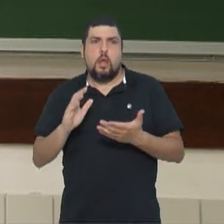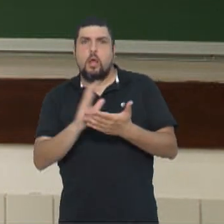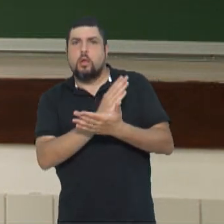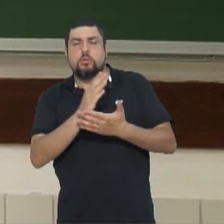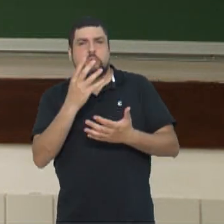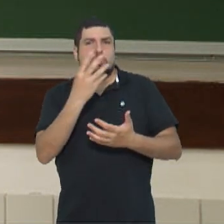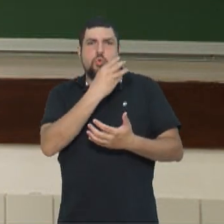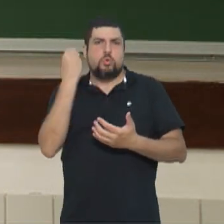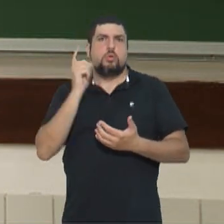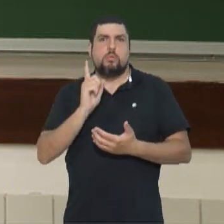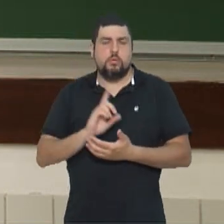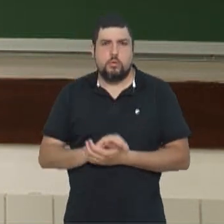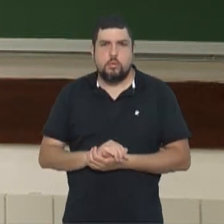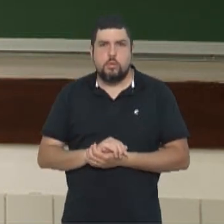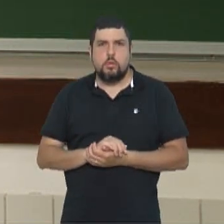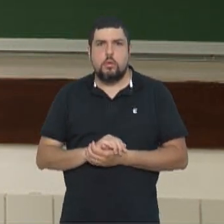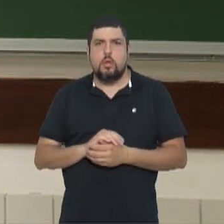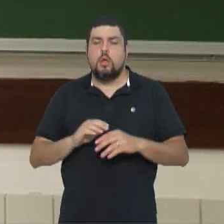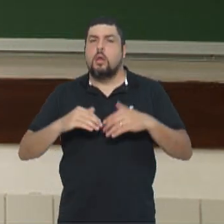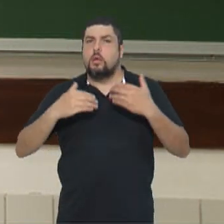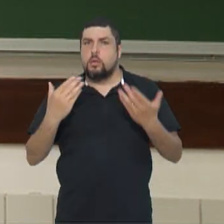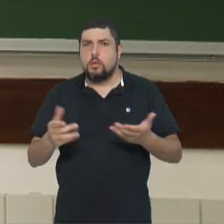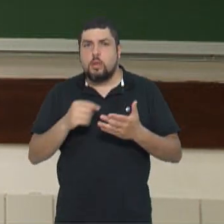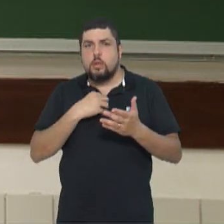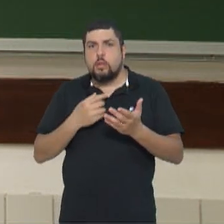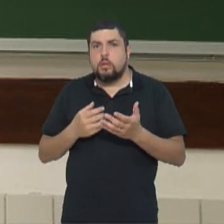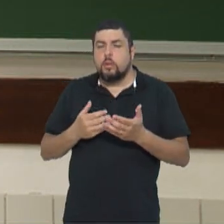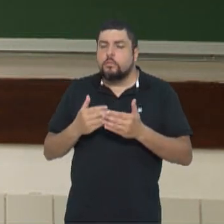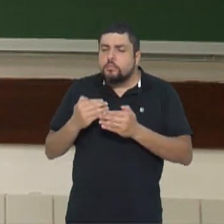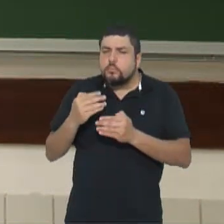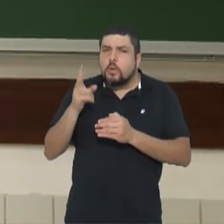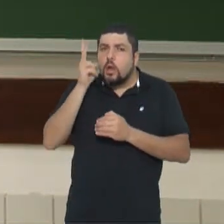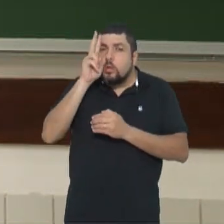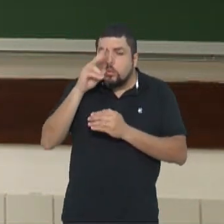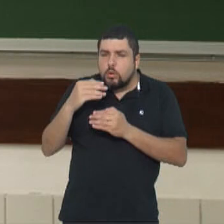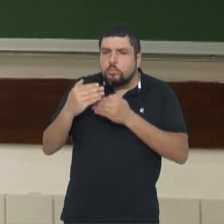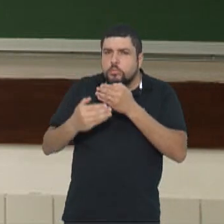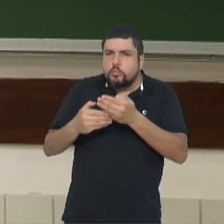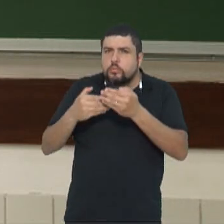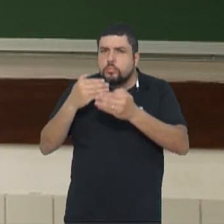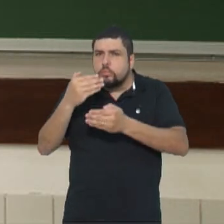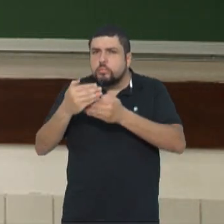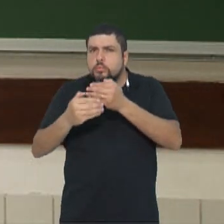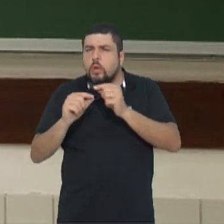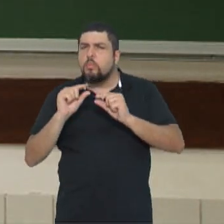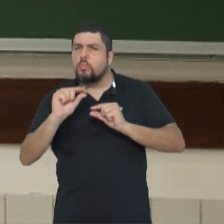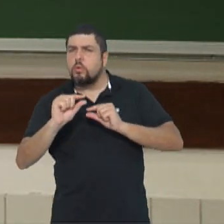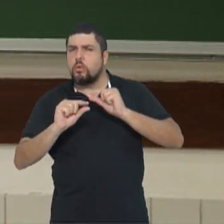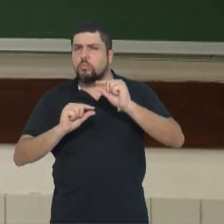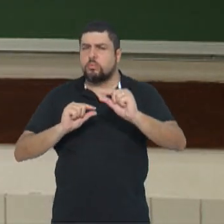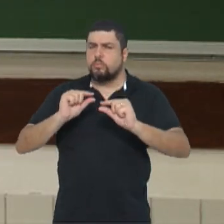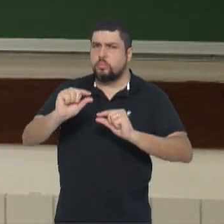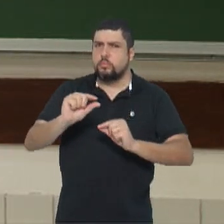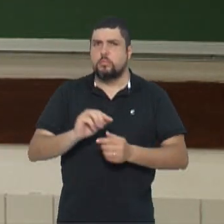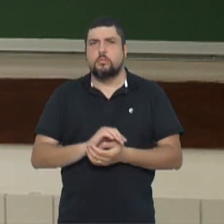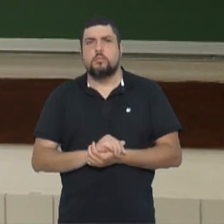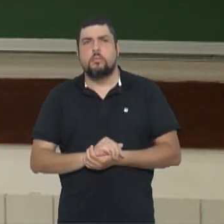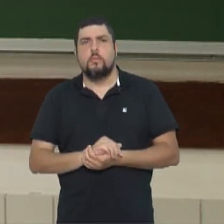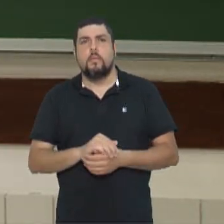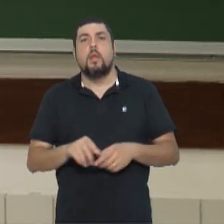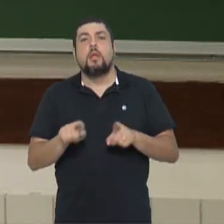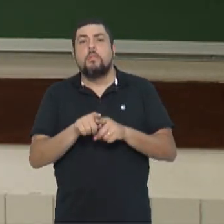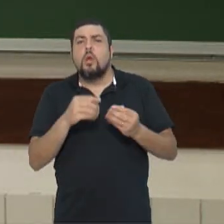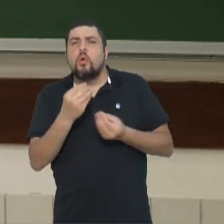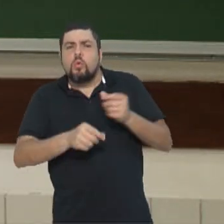leitores. Então, o que que você faz? Alguns aspectos do enredo são importantes para você contar para o teu leitor. Como são os personagens, o